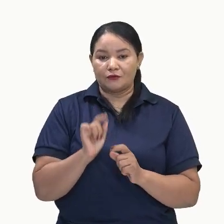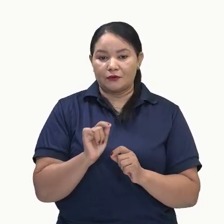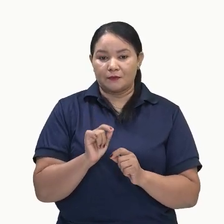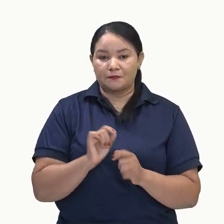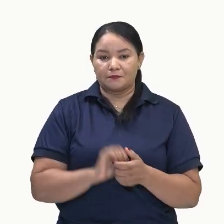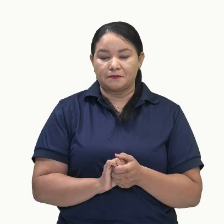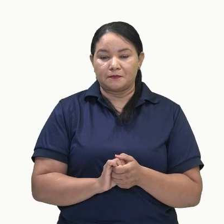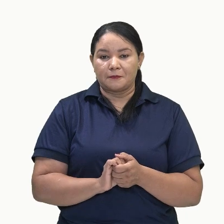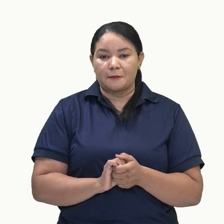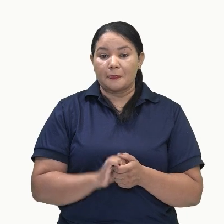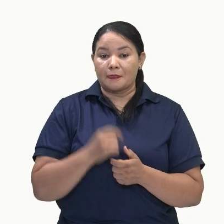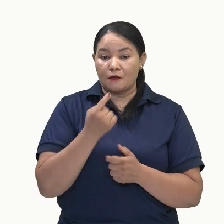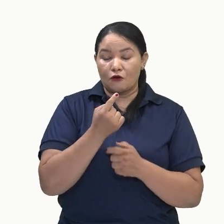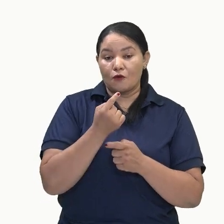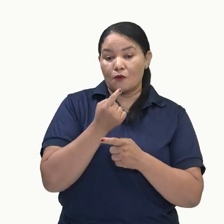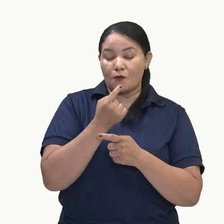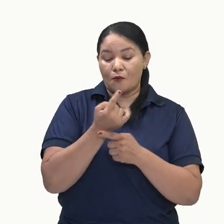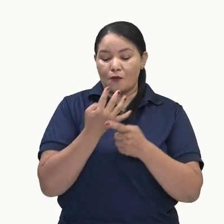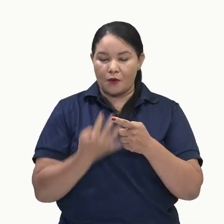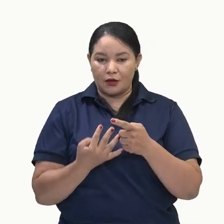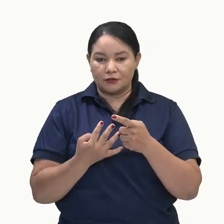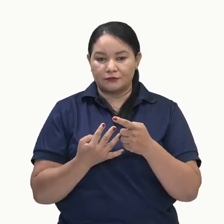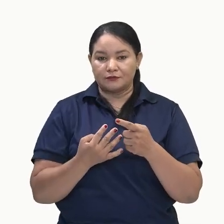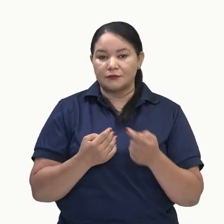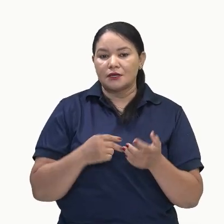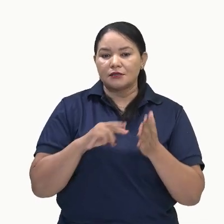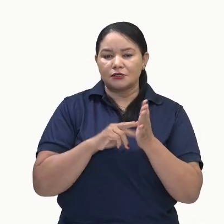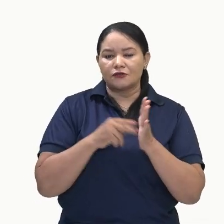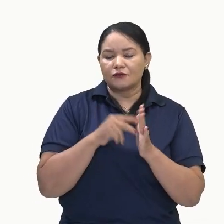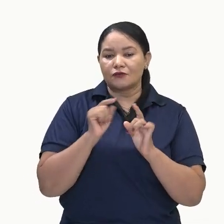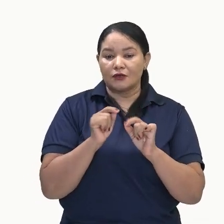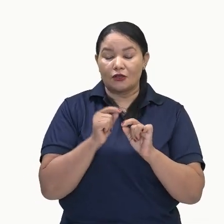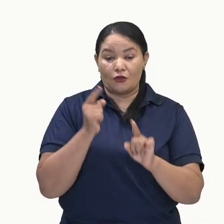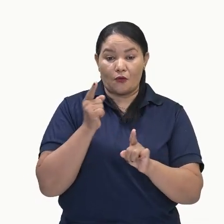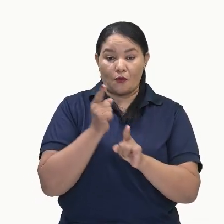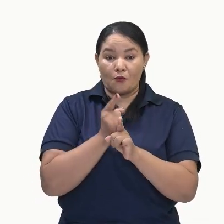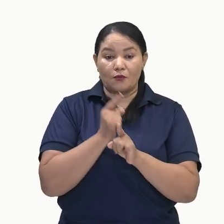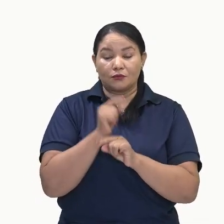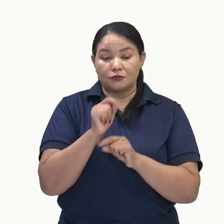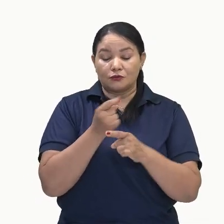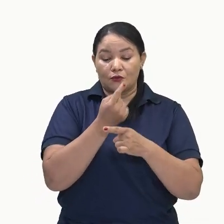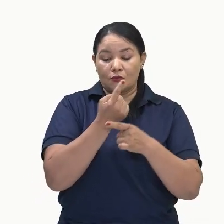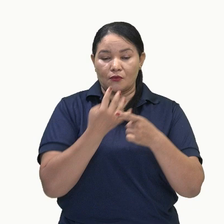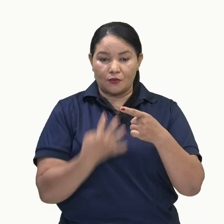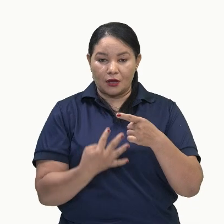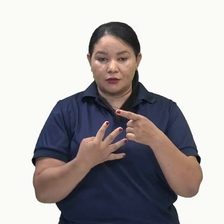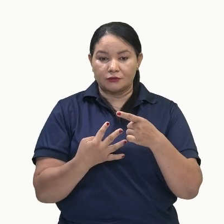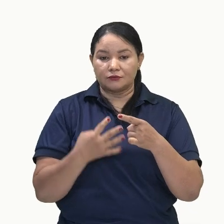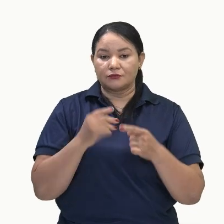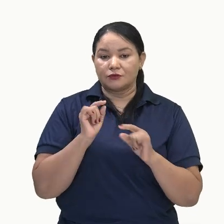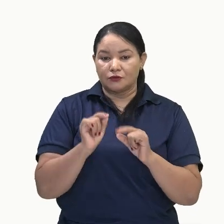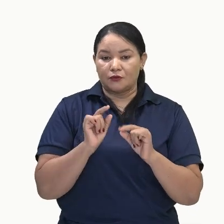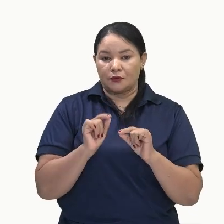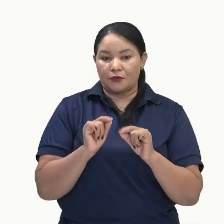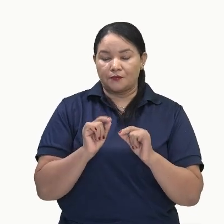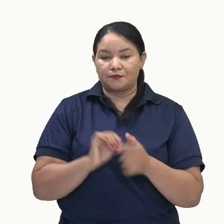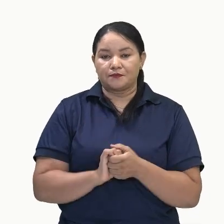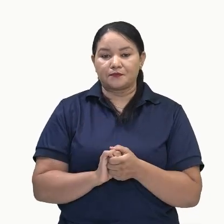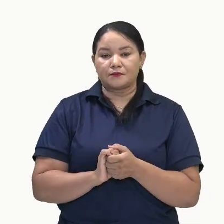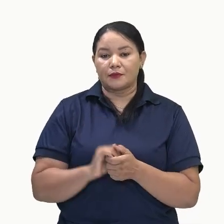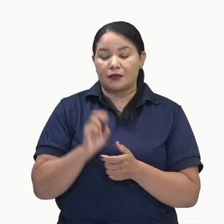que 1/4. Isso significa que estão procurando 1/4 de, no nosso caso, 1/4